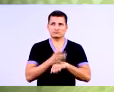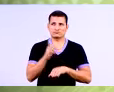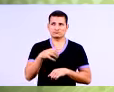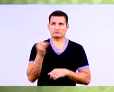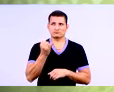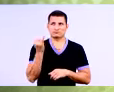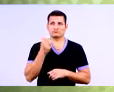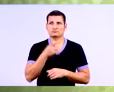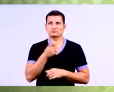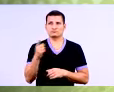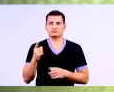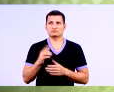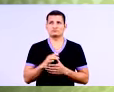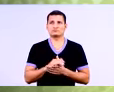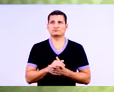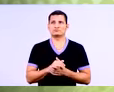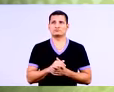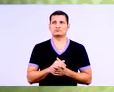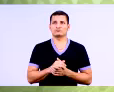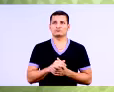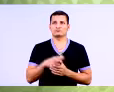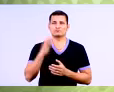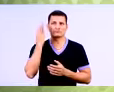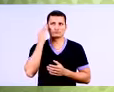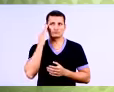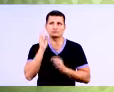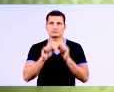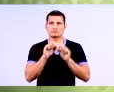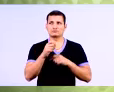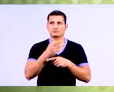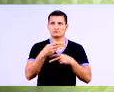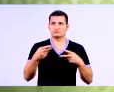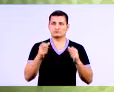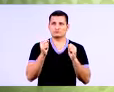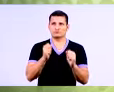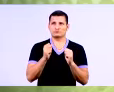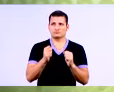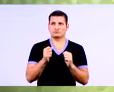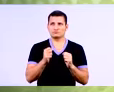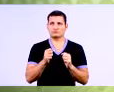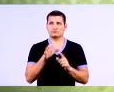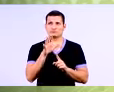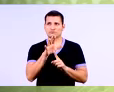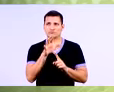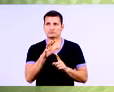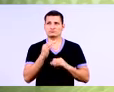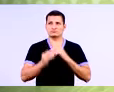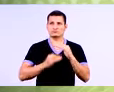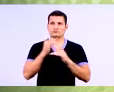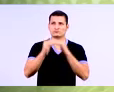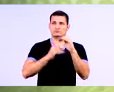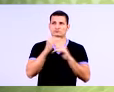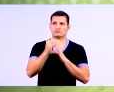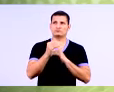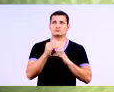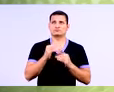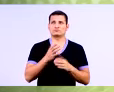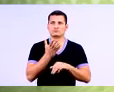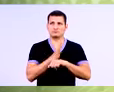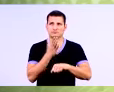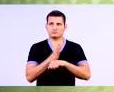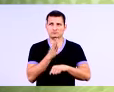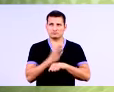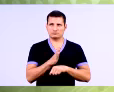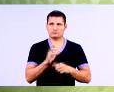vocês considerem o que esses elementos podem influenciar no desenvolvimento das